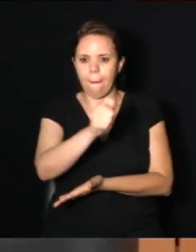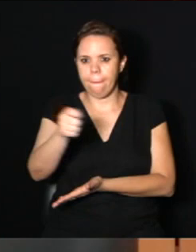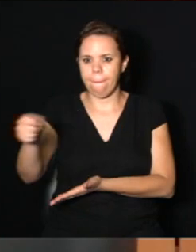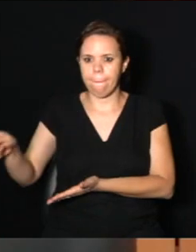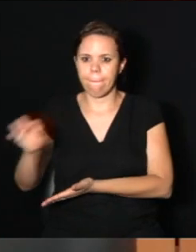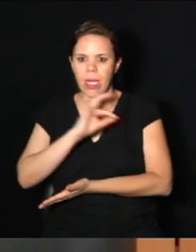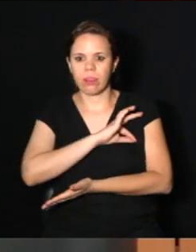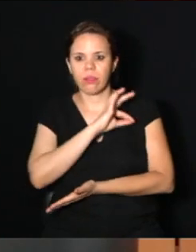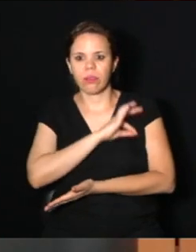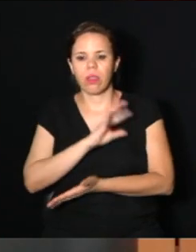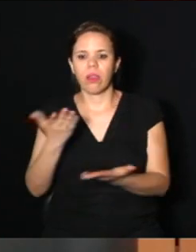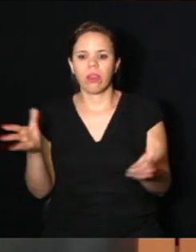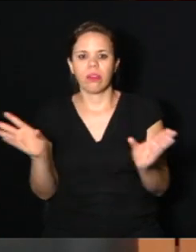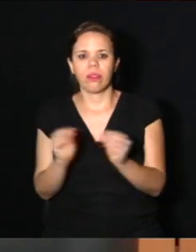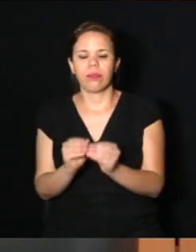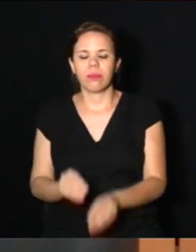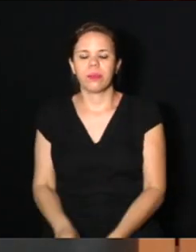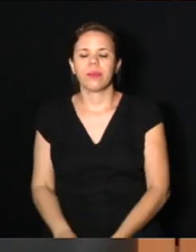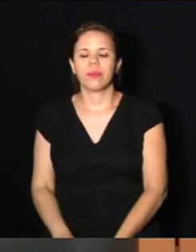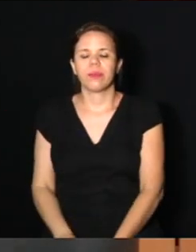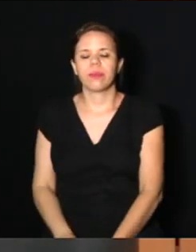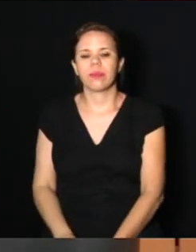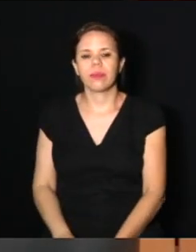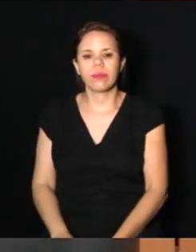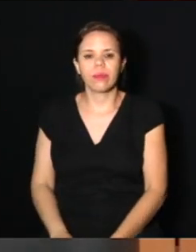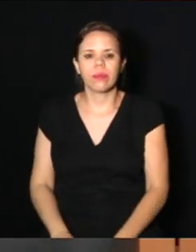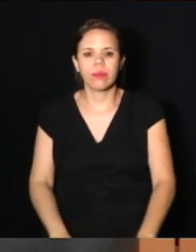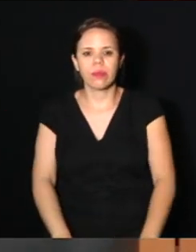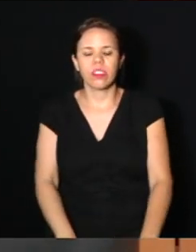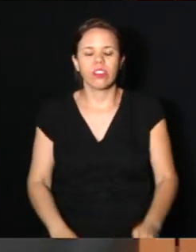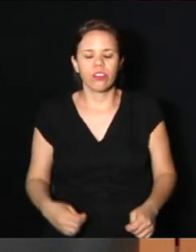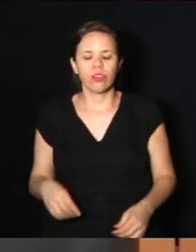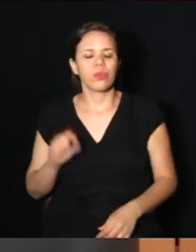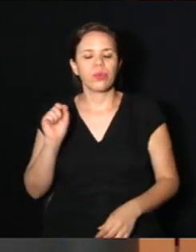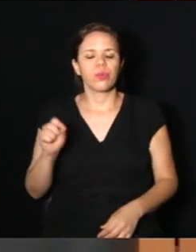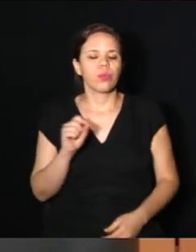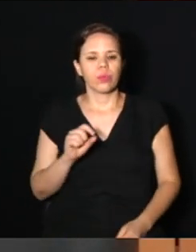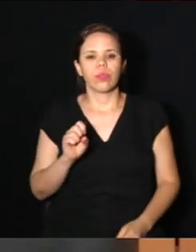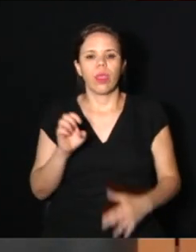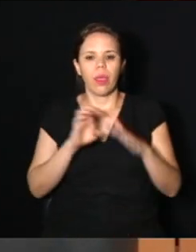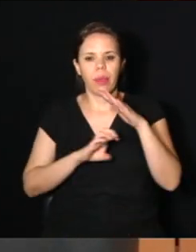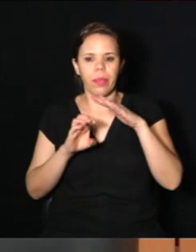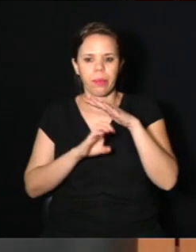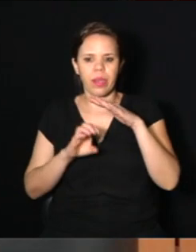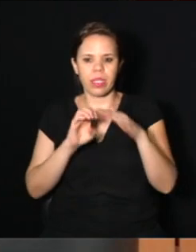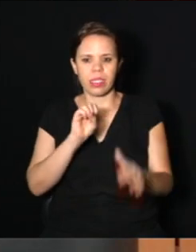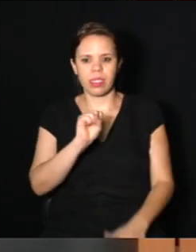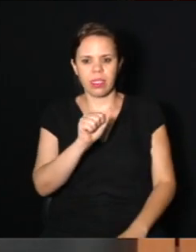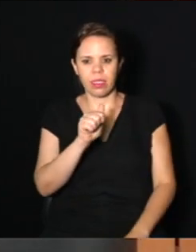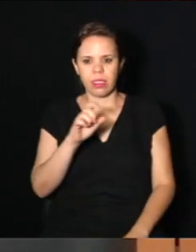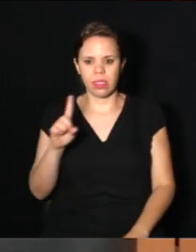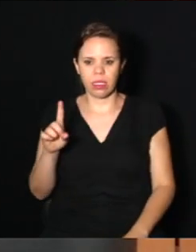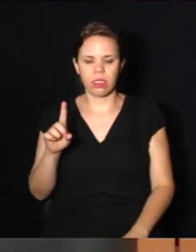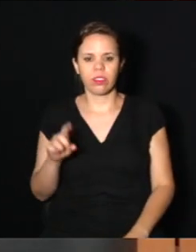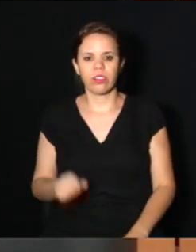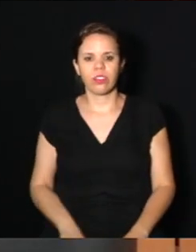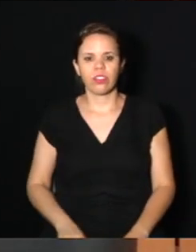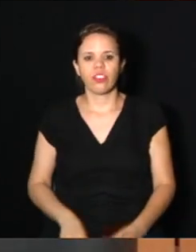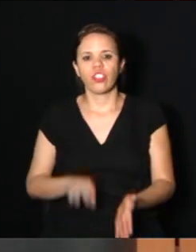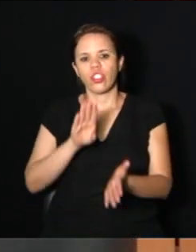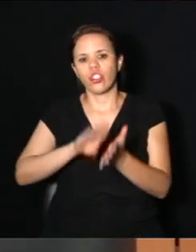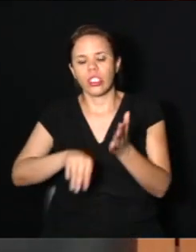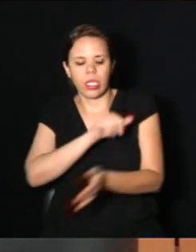e agora está finalizando. Ao finalizar, chegou ao SAD, que é tirar os profissionais, o físio, a